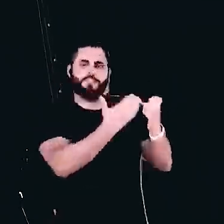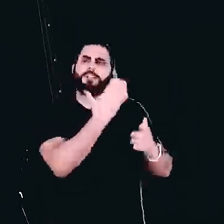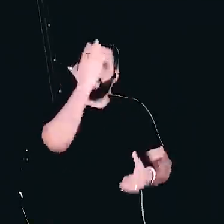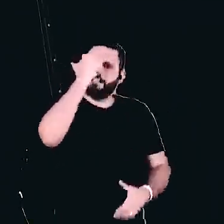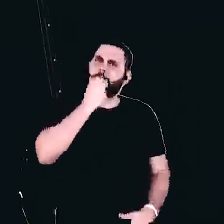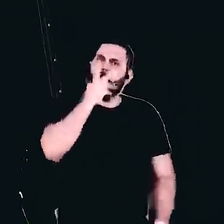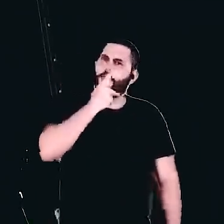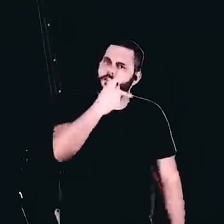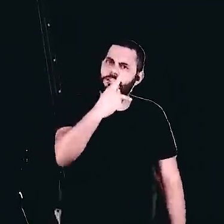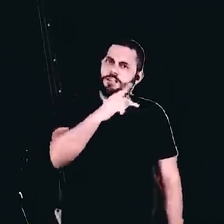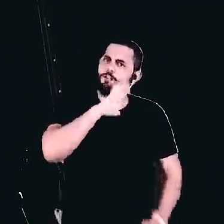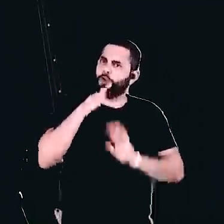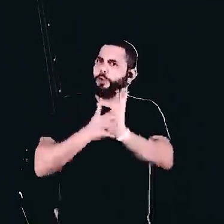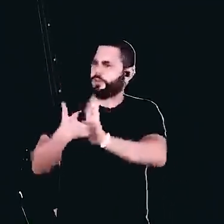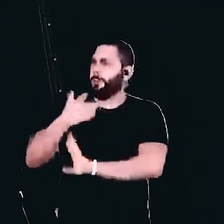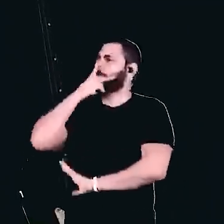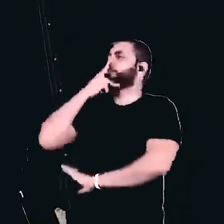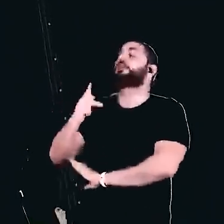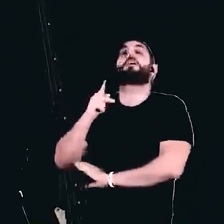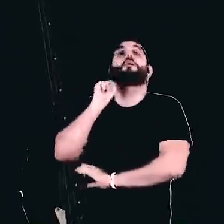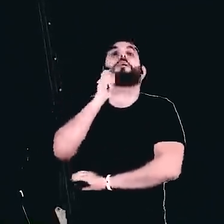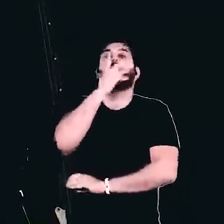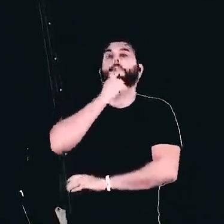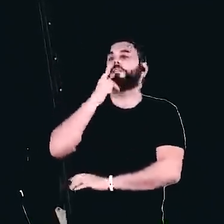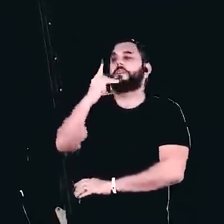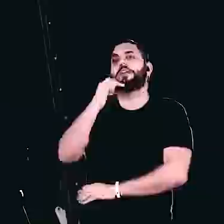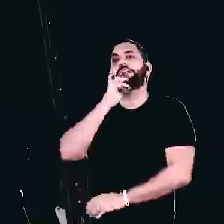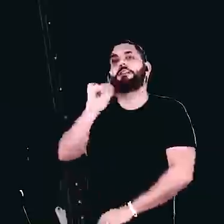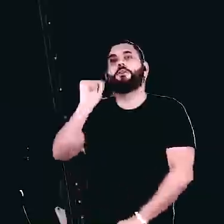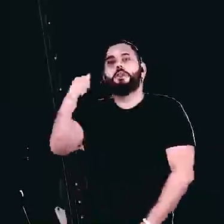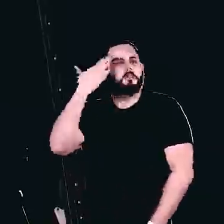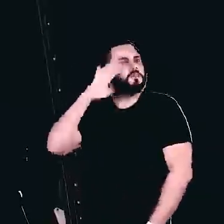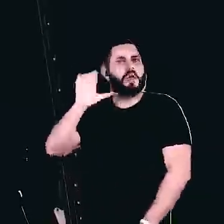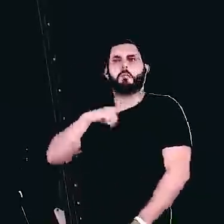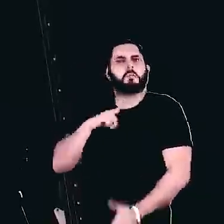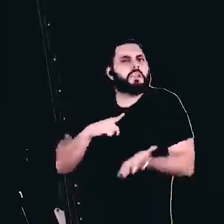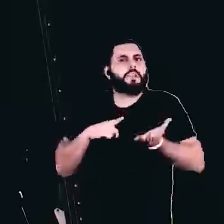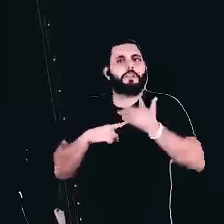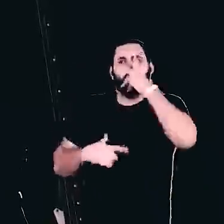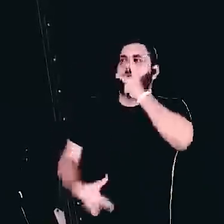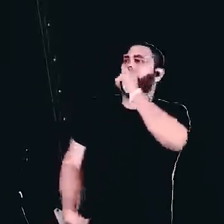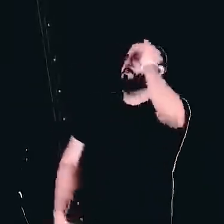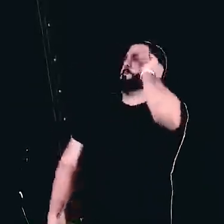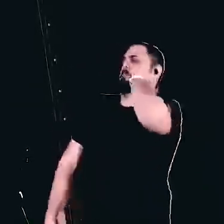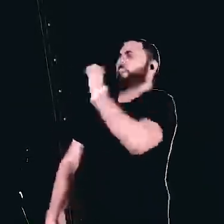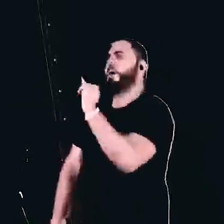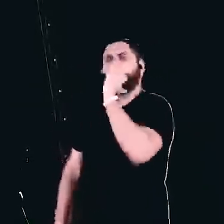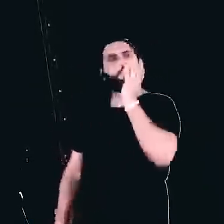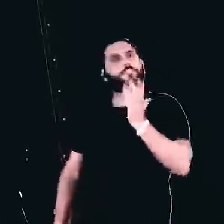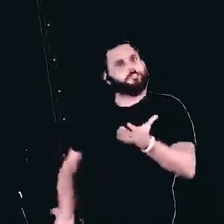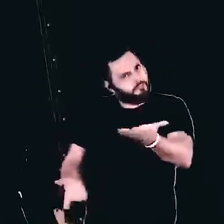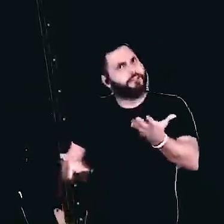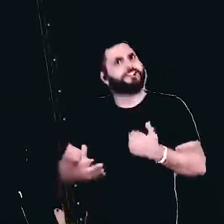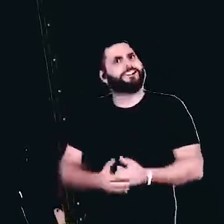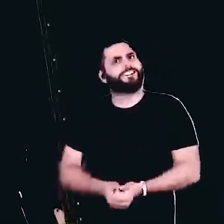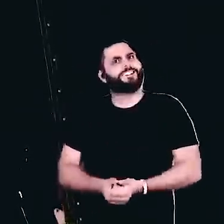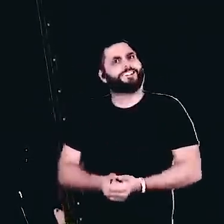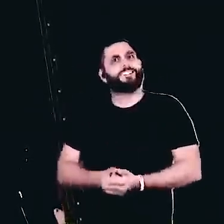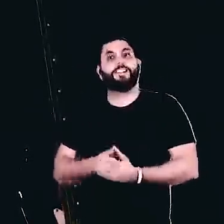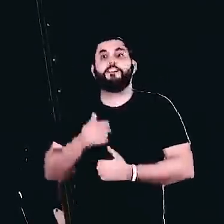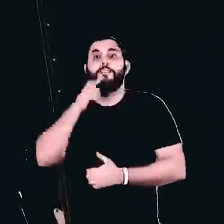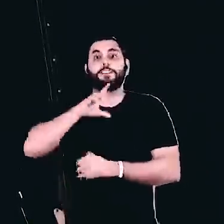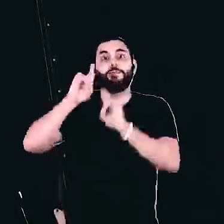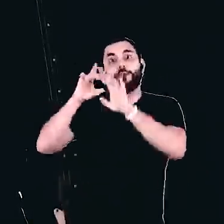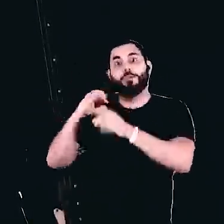que é profecia? Todo mundo quer ser profeta. Profeta é dizer para o outro aquilo que nem ele mesmo sabe que ele pode. Então, faça isso. Arranca o